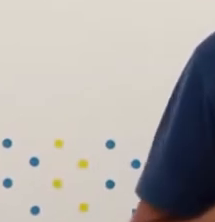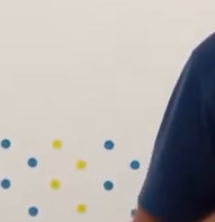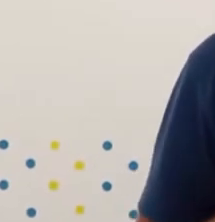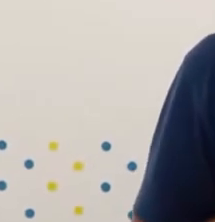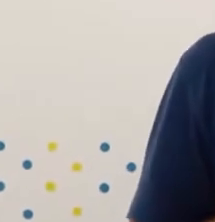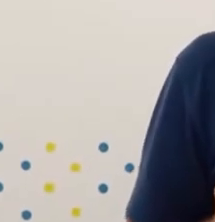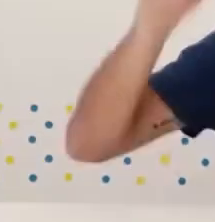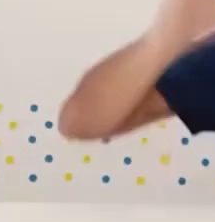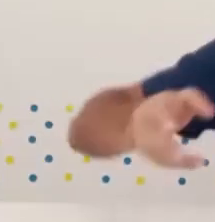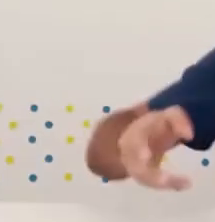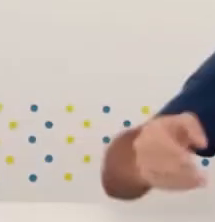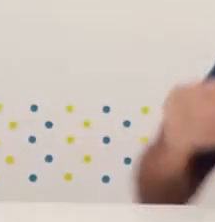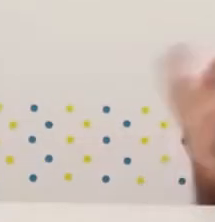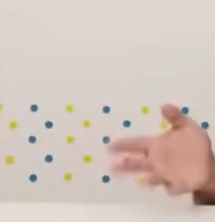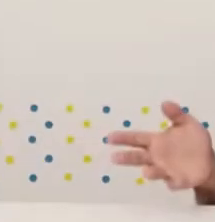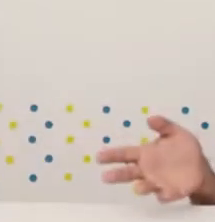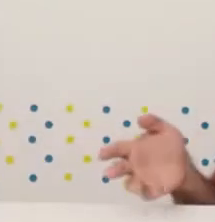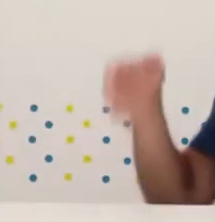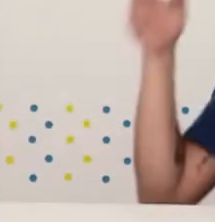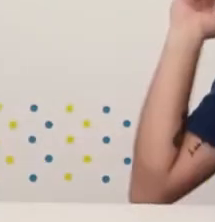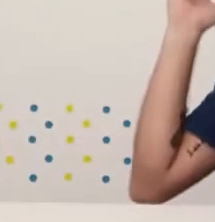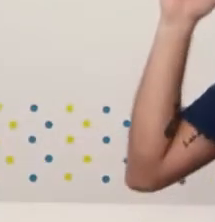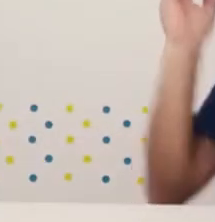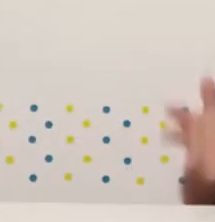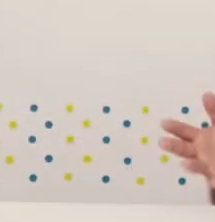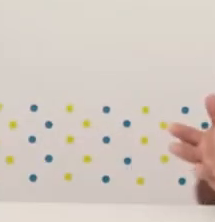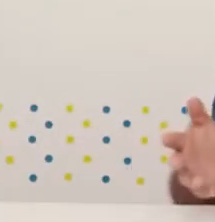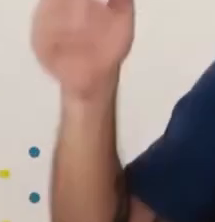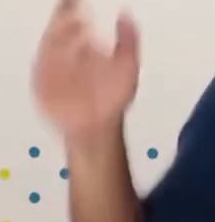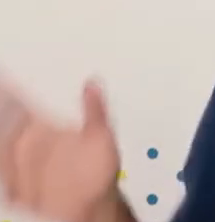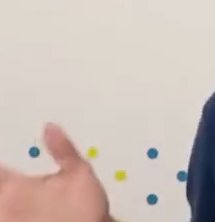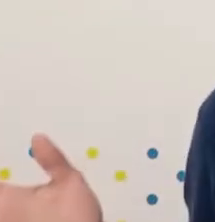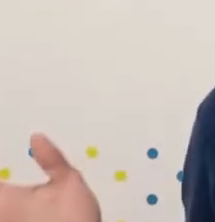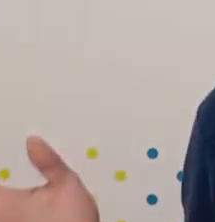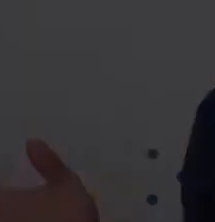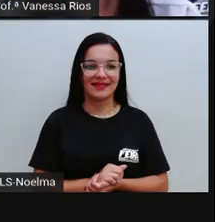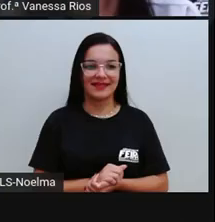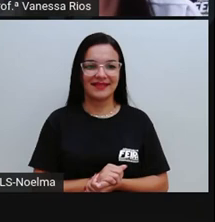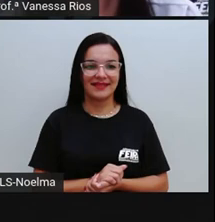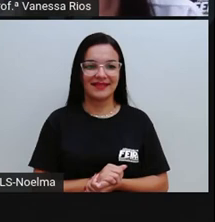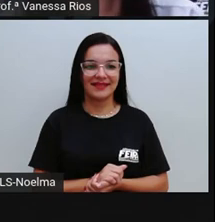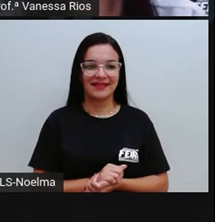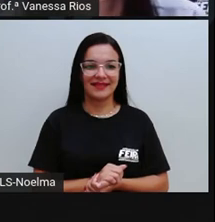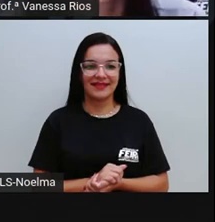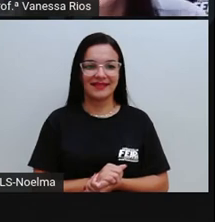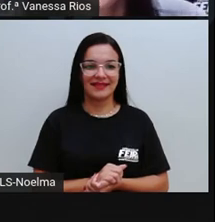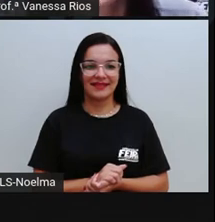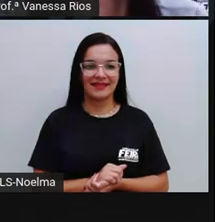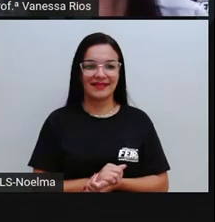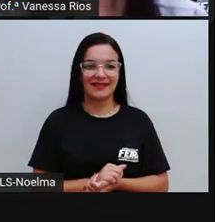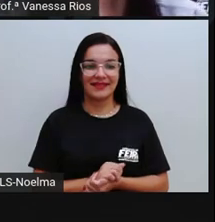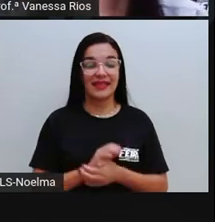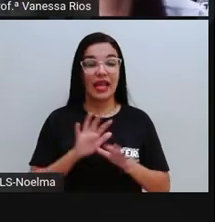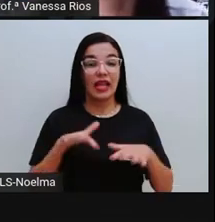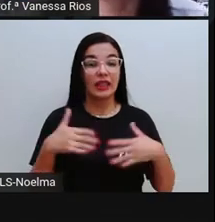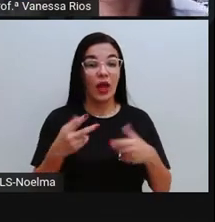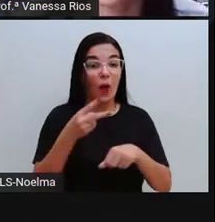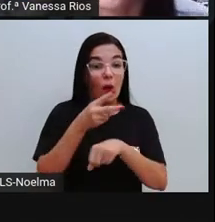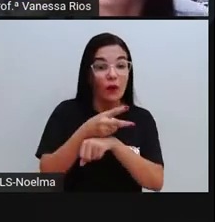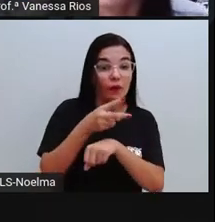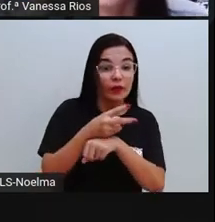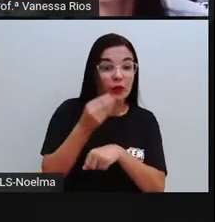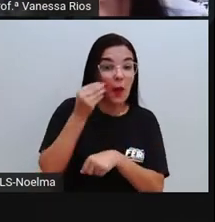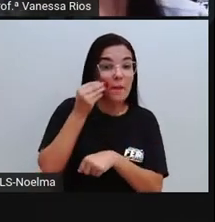tecnologia dentro de casa? Eu te espero no próximo Tec em Casa. Tchau! Pronto! O vídeo nos